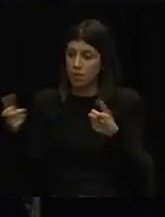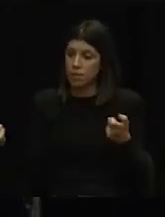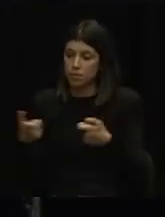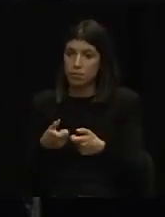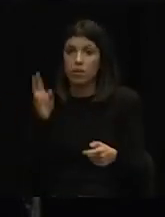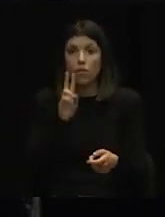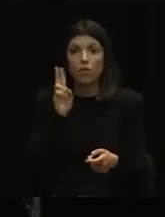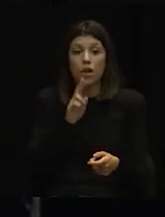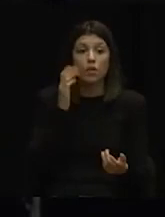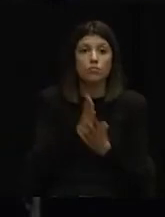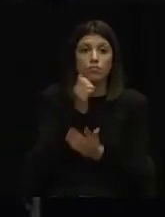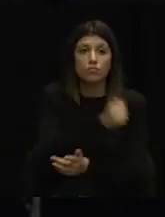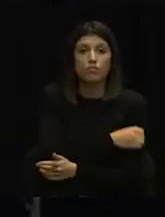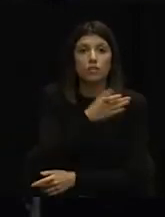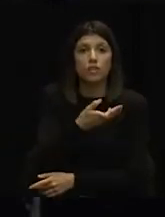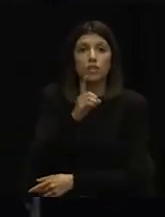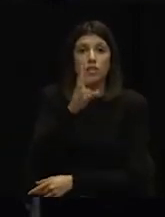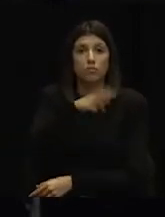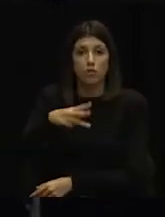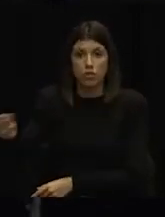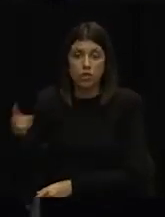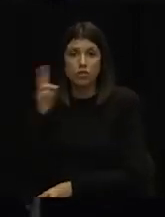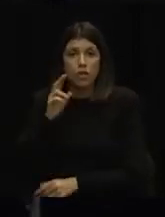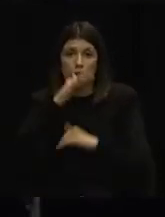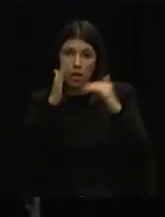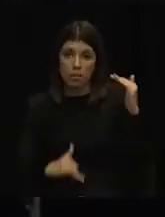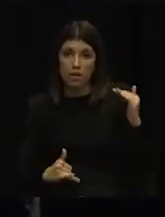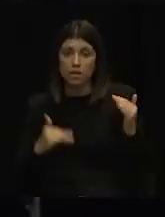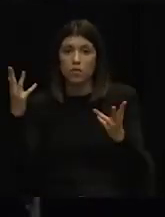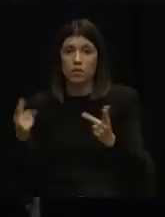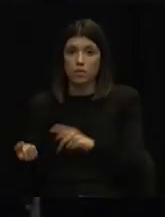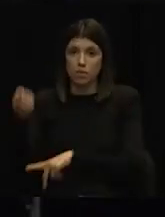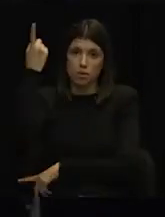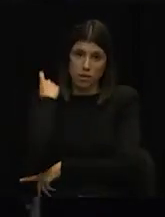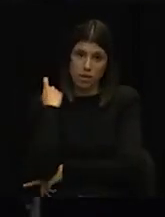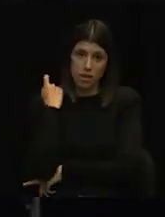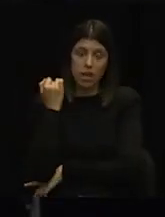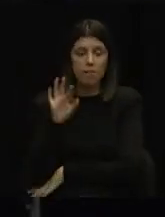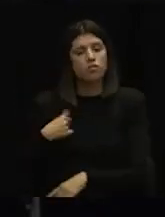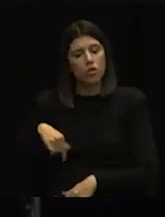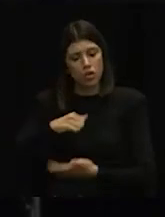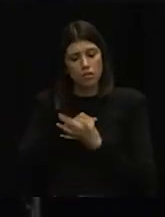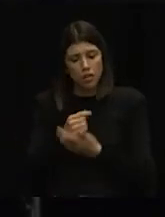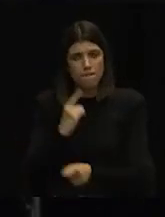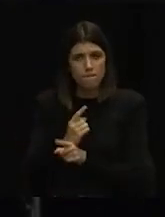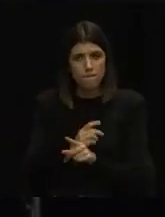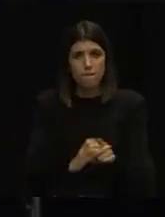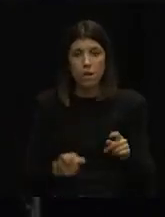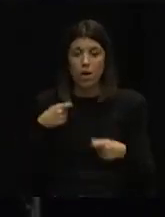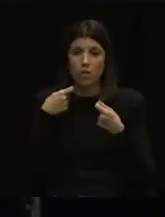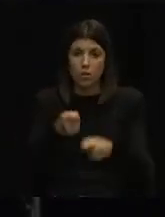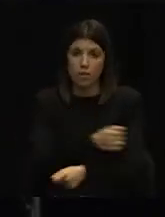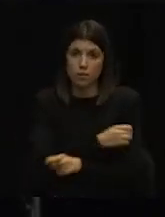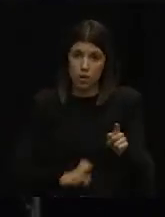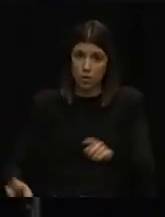na verdade a verba alocada para habitação é 66 milhões de euros valor inferior ao orçamento do ano passado mas nos apoiamos um aumento de